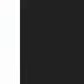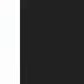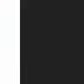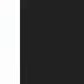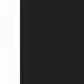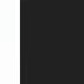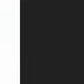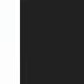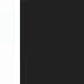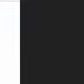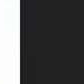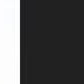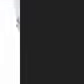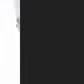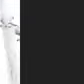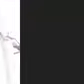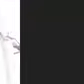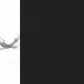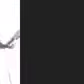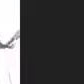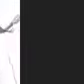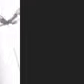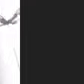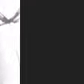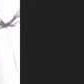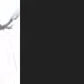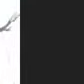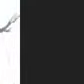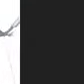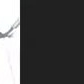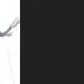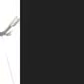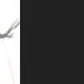tá? Para acompanhar um pouco, tá?